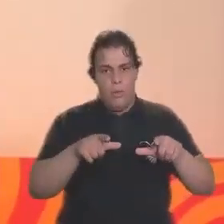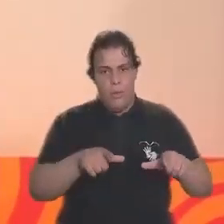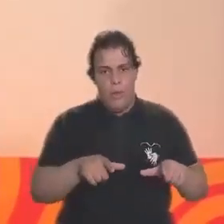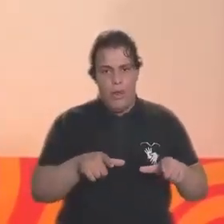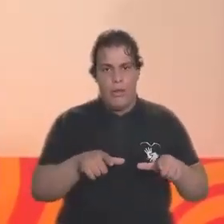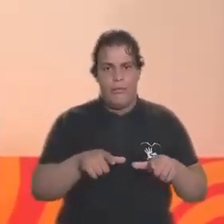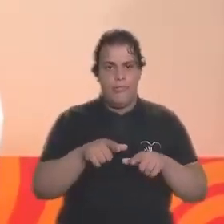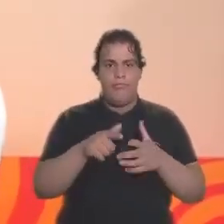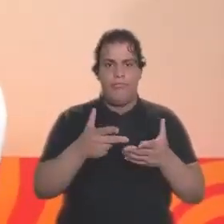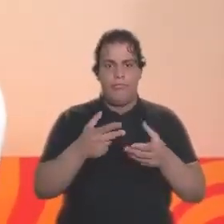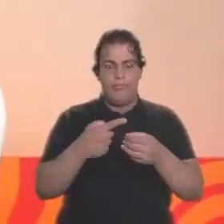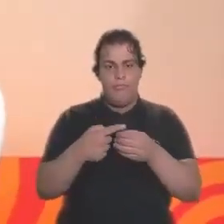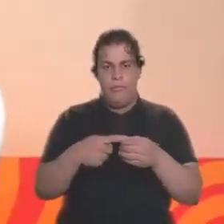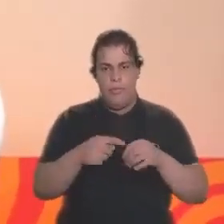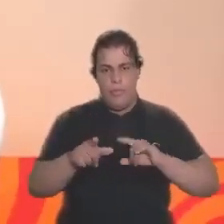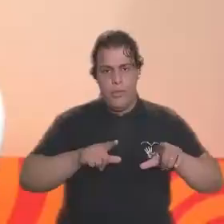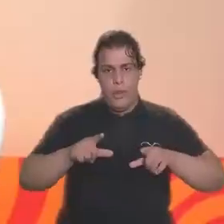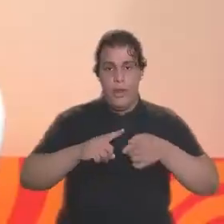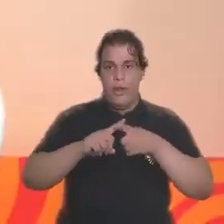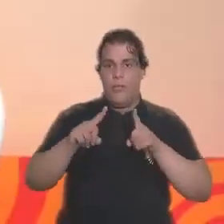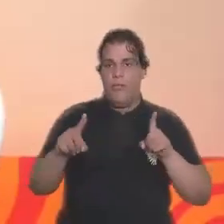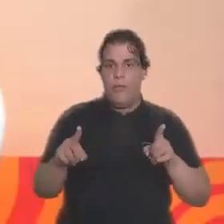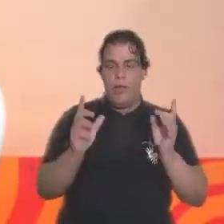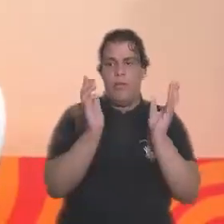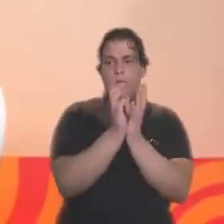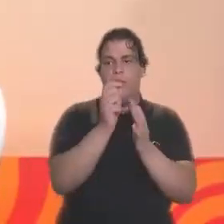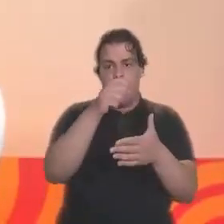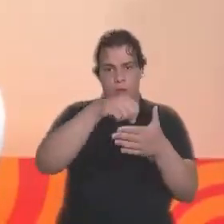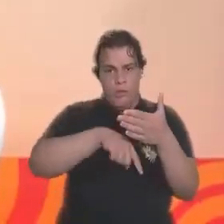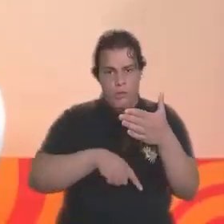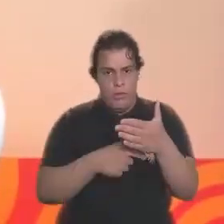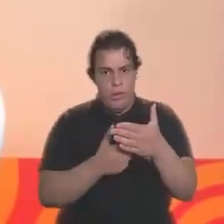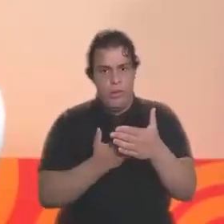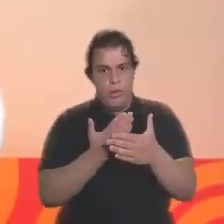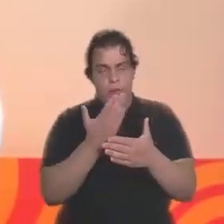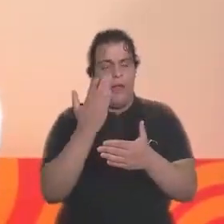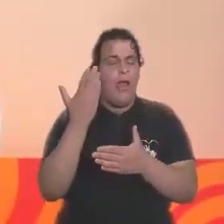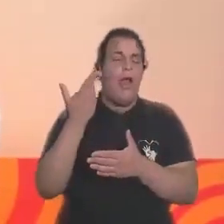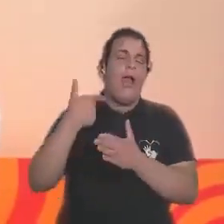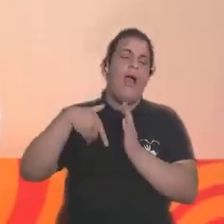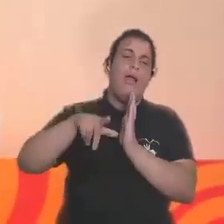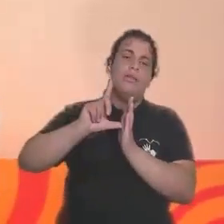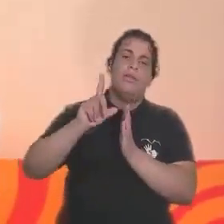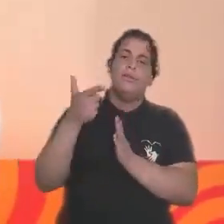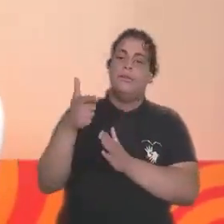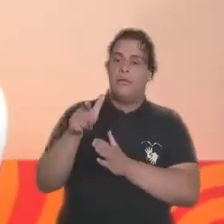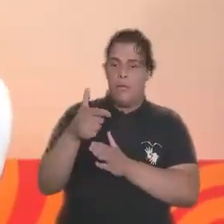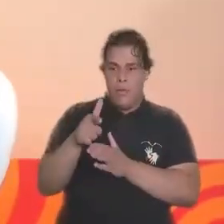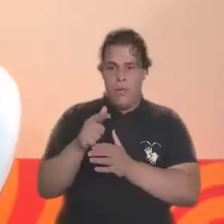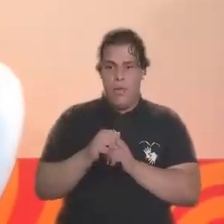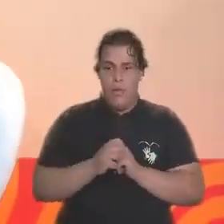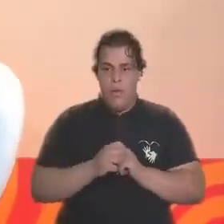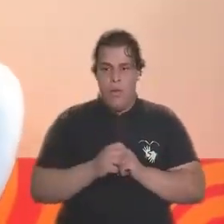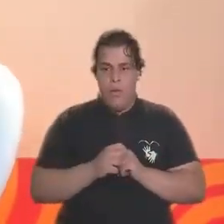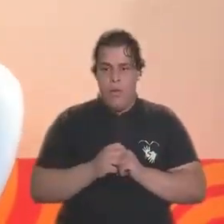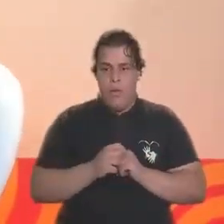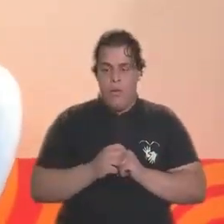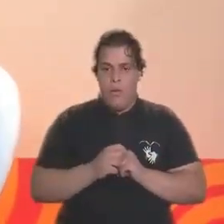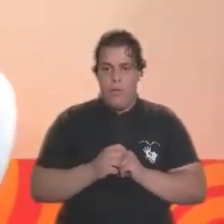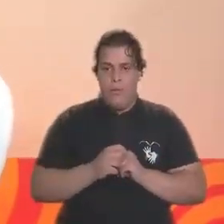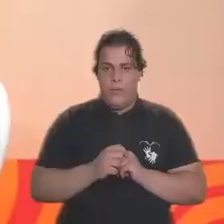árvore. Mas a gente não tinha aqui em Araxá uma equipe de plantio. E agora a gente está iniciando isso, eu acho um baita de um trabalho do pequeno